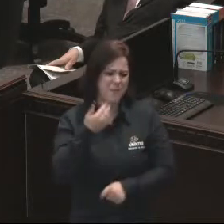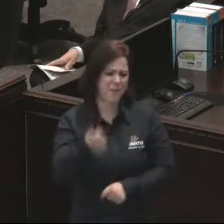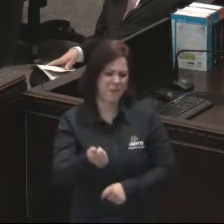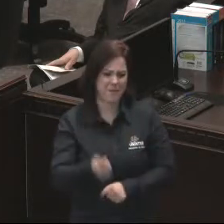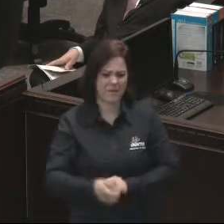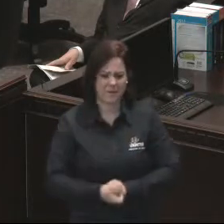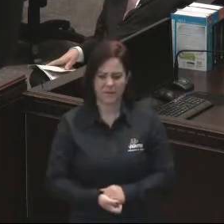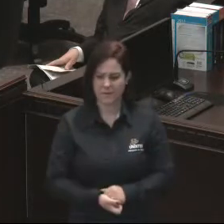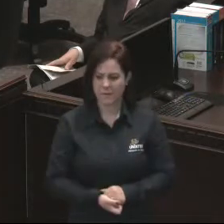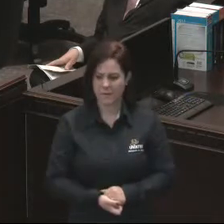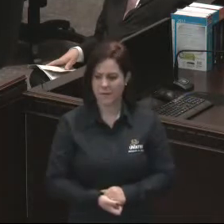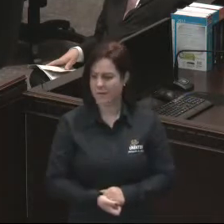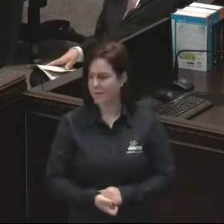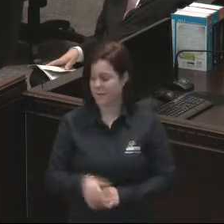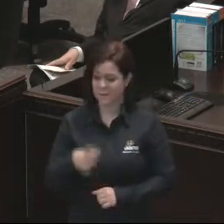Eu tenho sempre esperança.